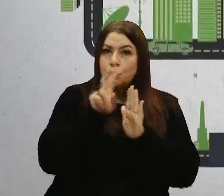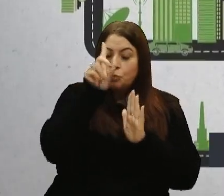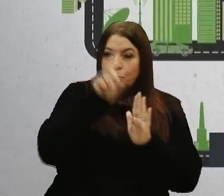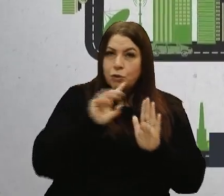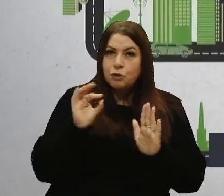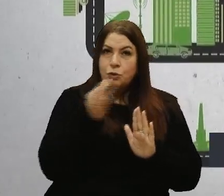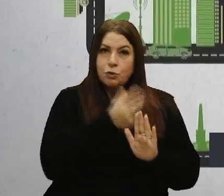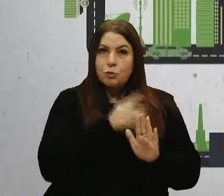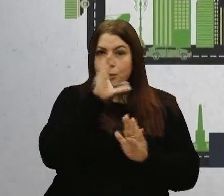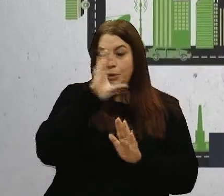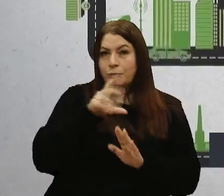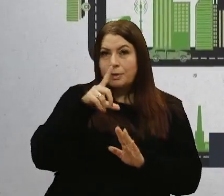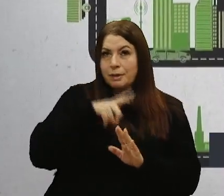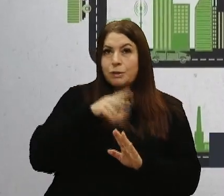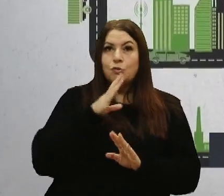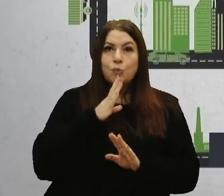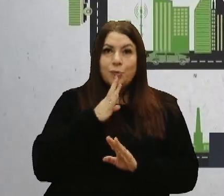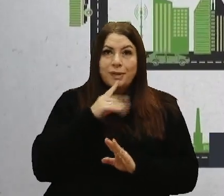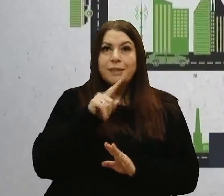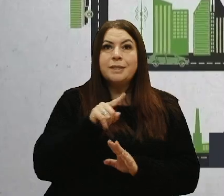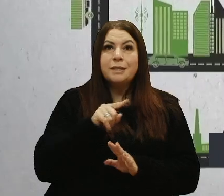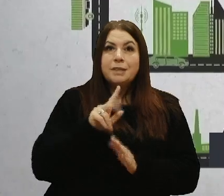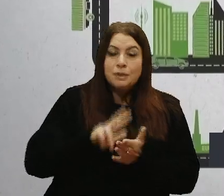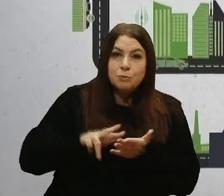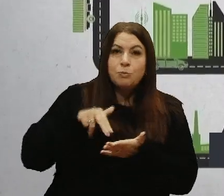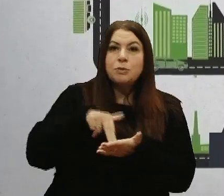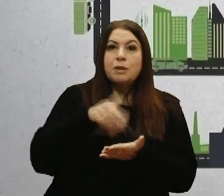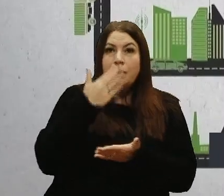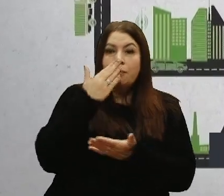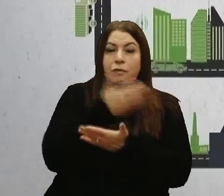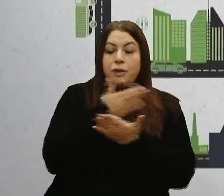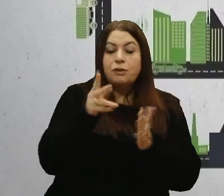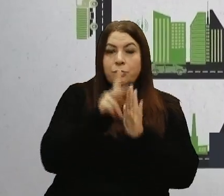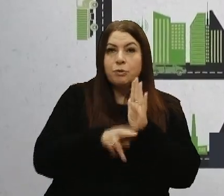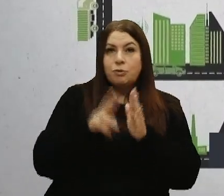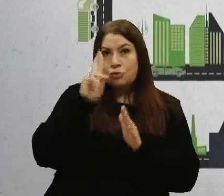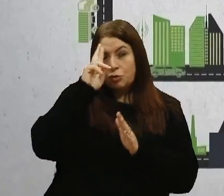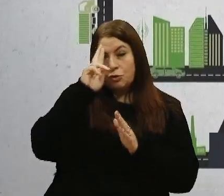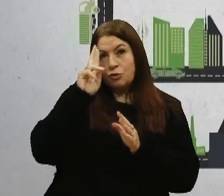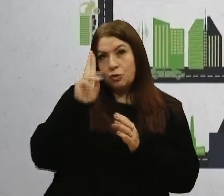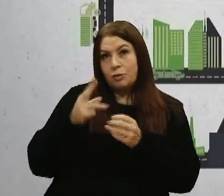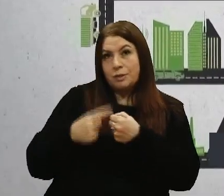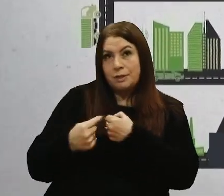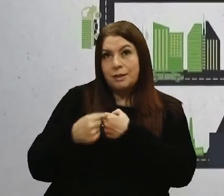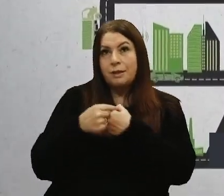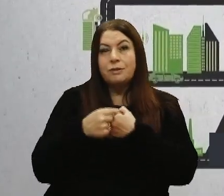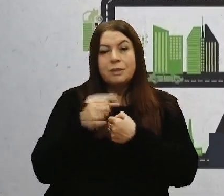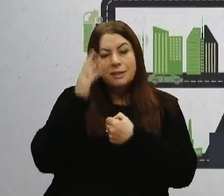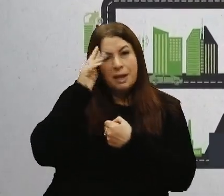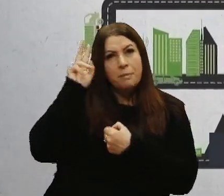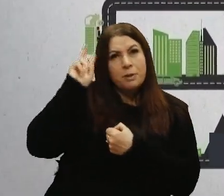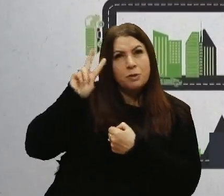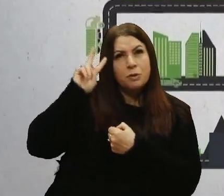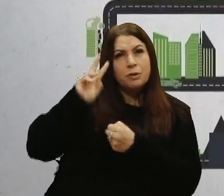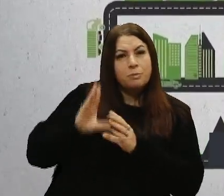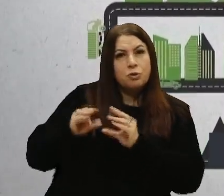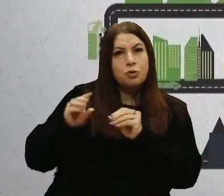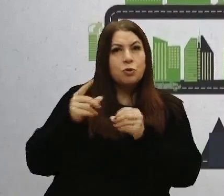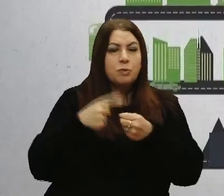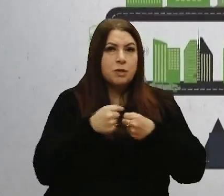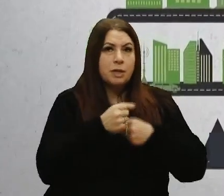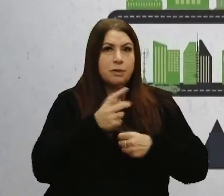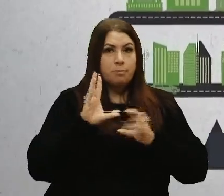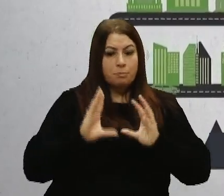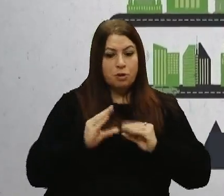todo cidadão tem de conhecer e de se posicionar frente ao plano diretor da sua cidade. Sabe aquela história mexeu com a cidade, mexeu